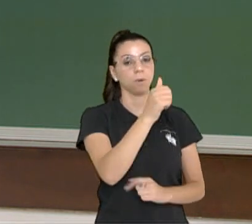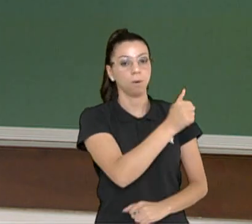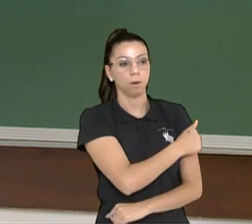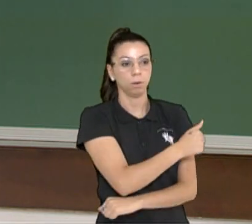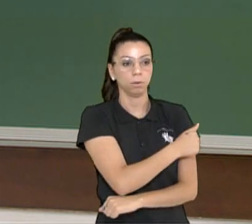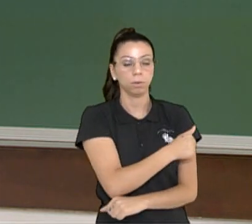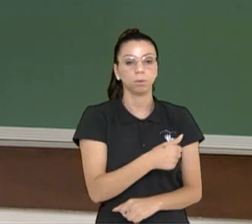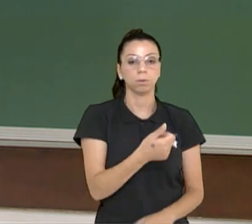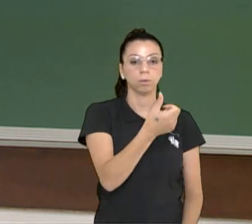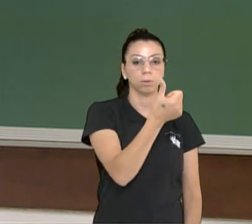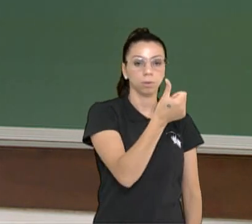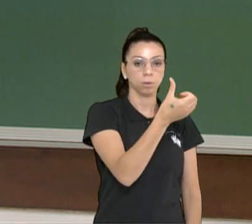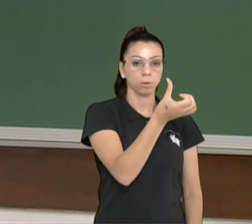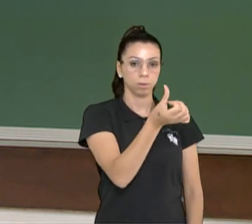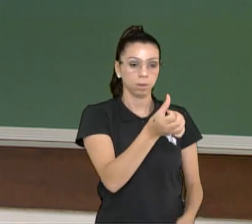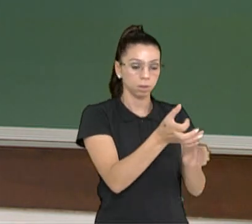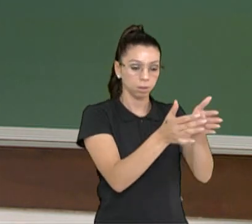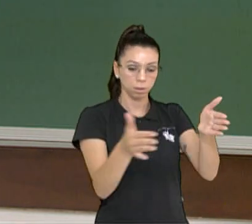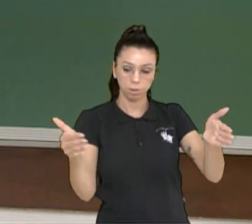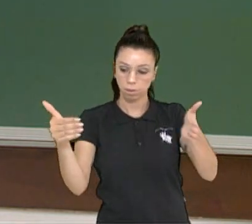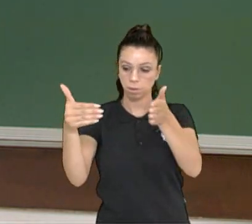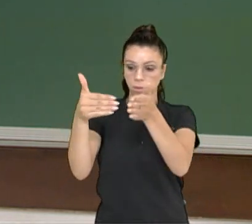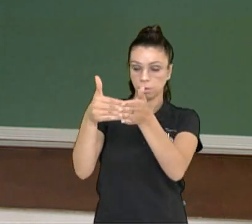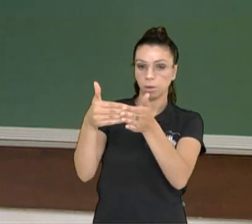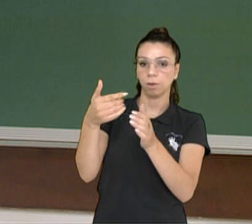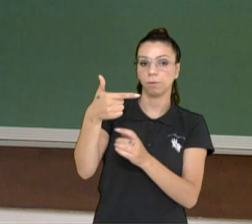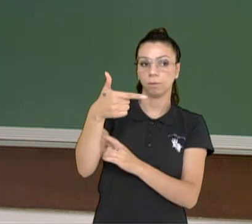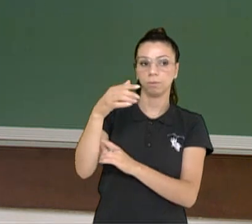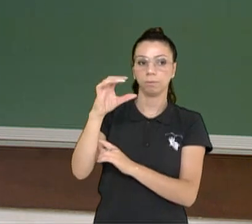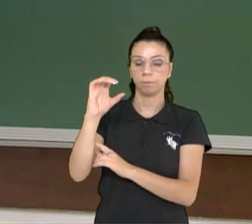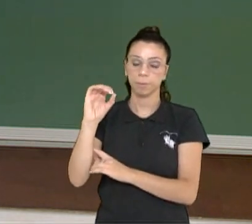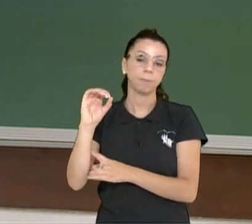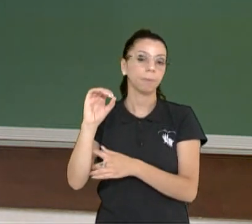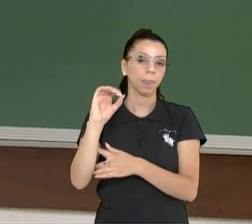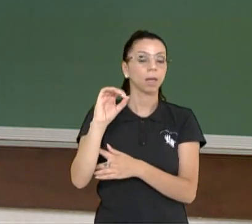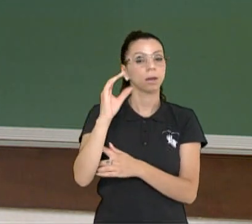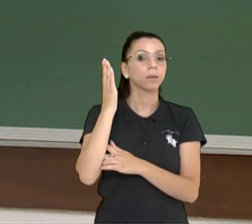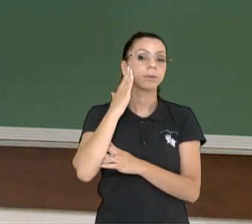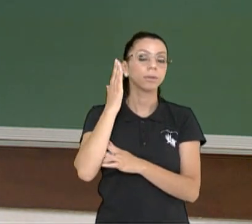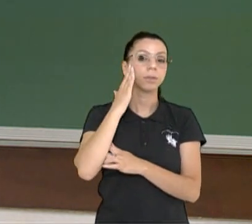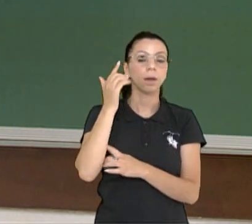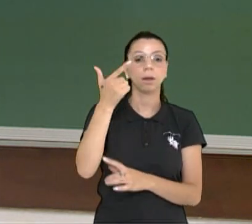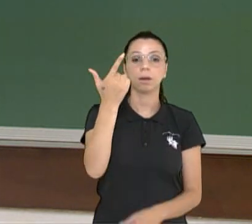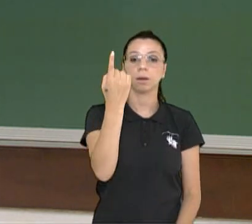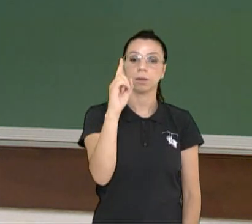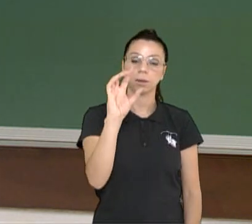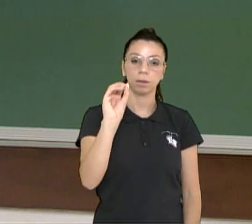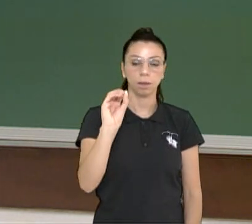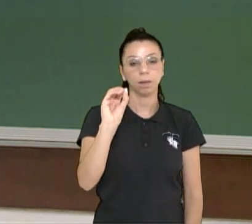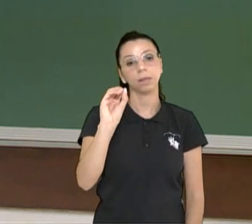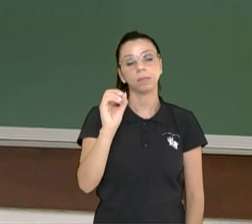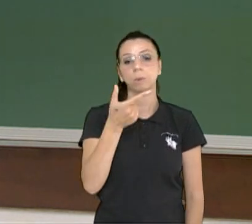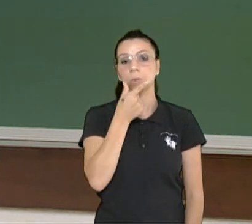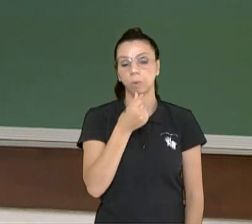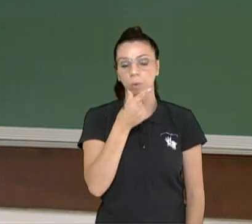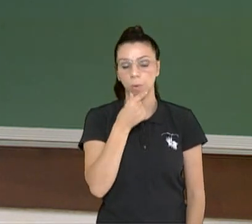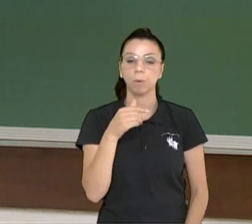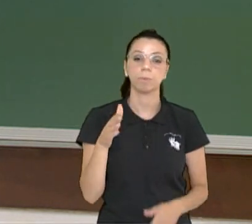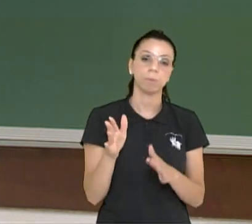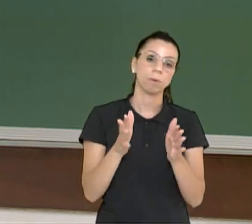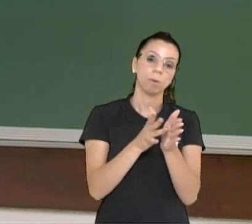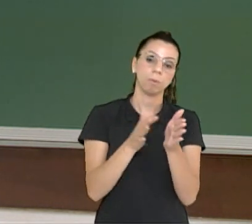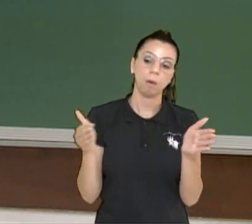dos 16 aos 20 anos. Eu já tenho 10 do sexo masculino. Então, para chegar até